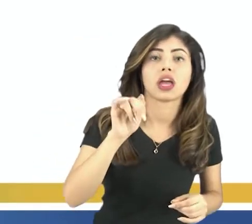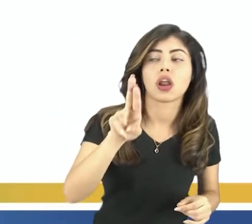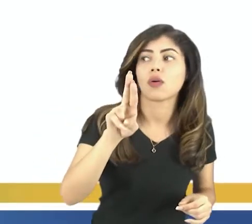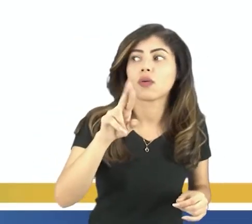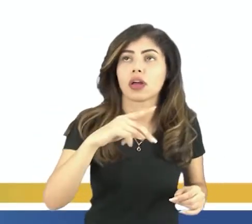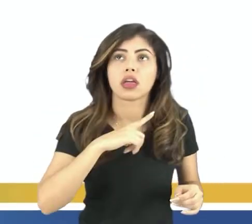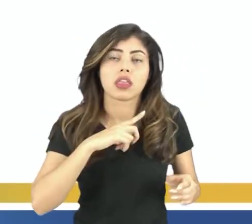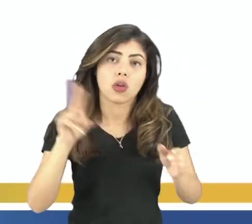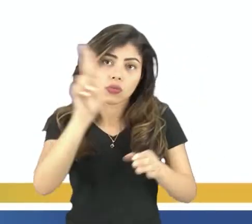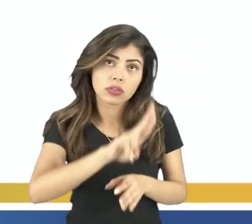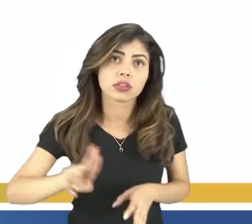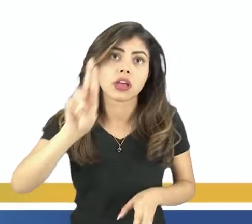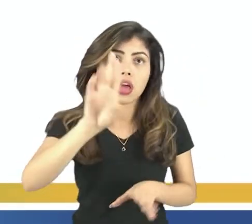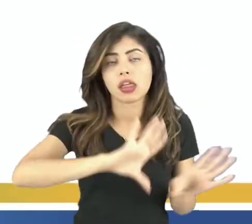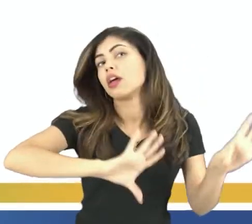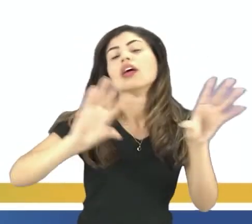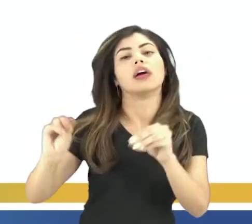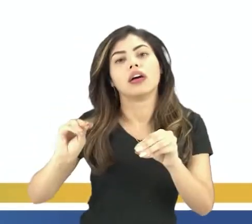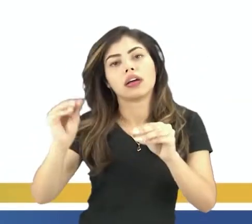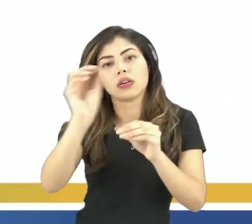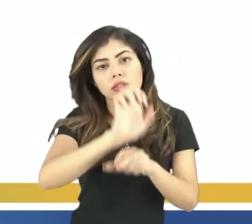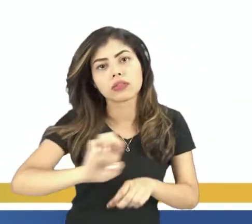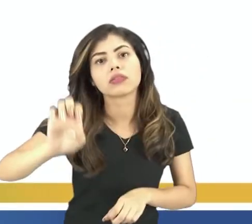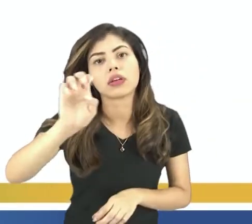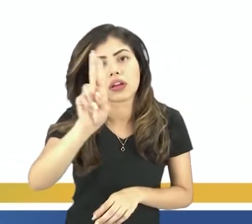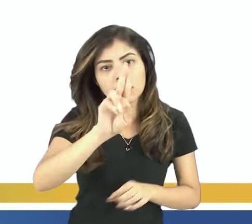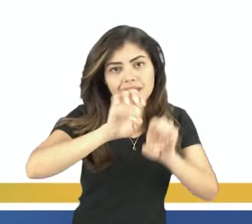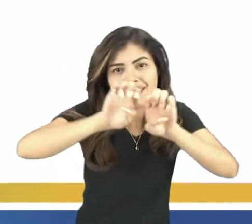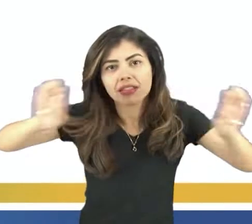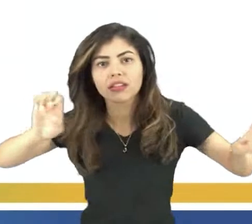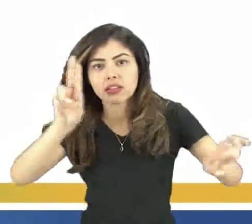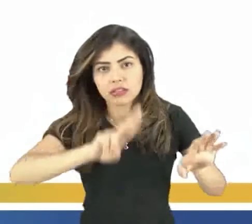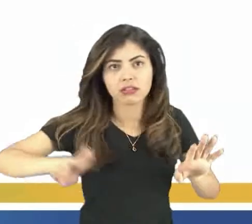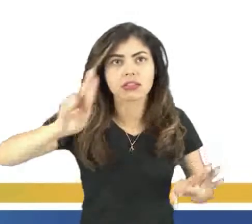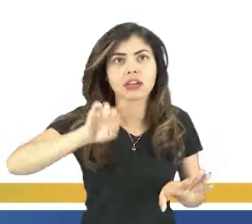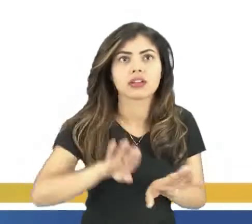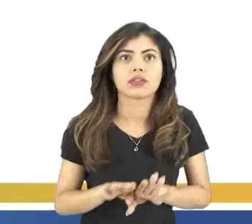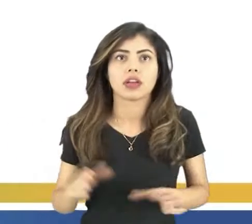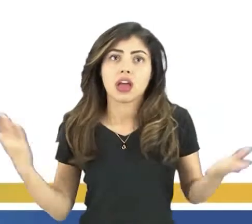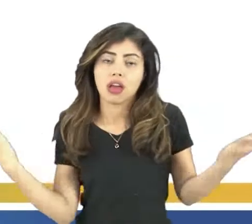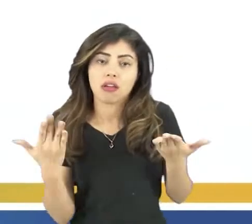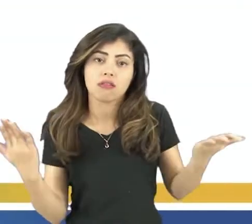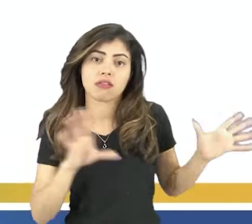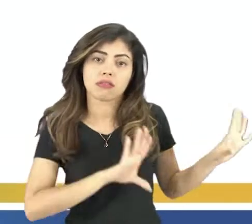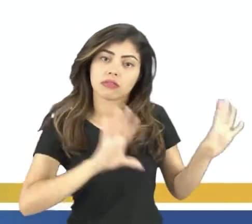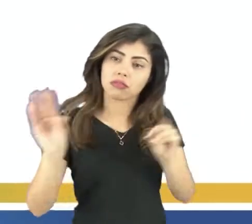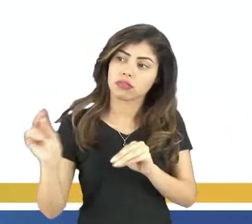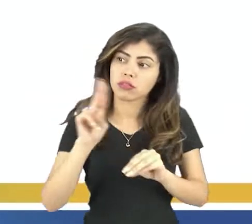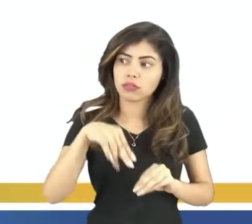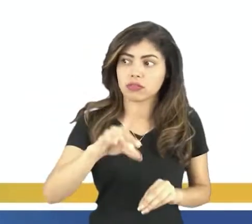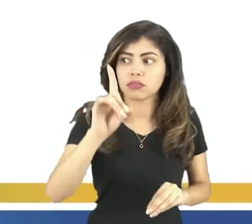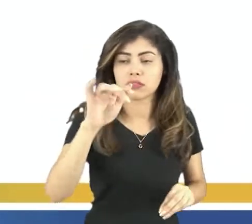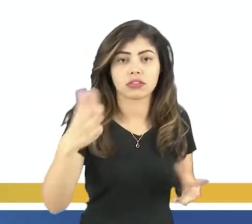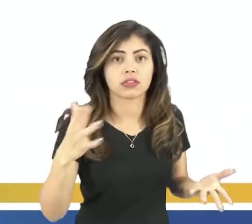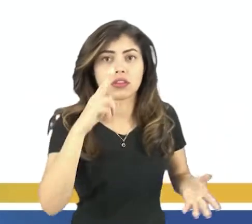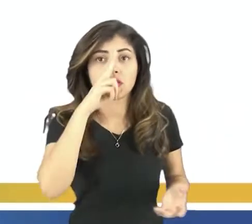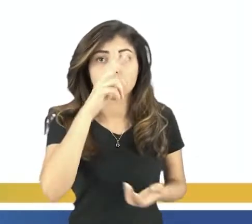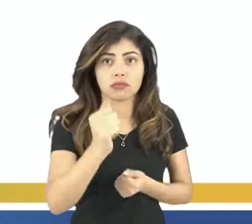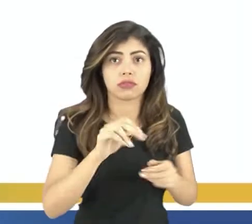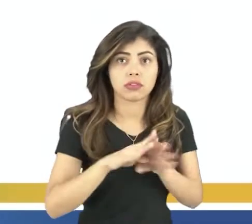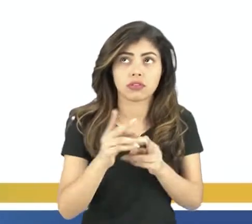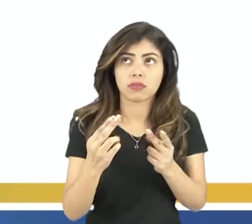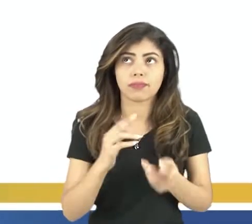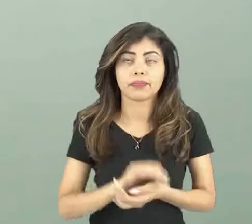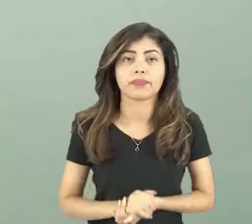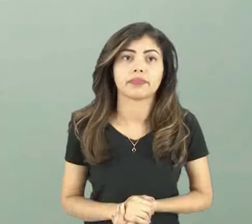utilizado, vai tirar o grau para utilizar na equação. Então essa é a equação que a gente tem agora com as suas devidas unidades. Força magnética é